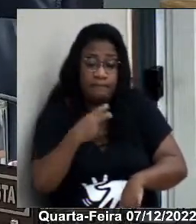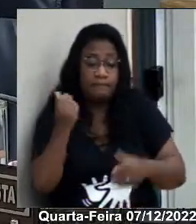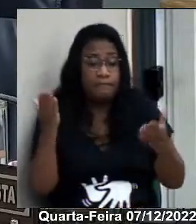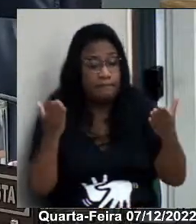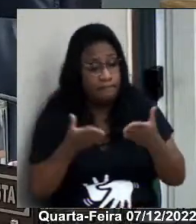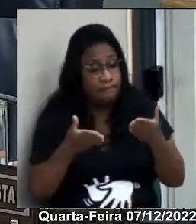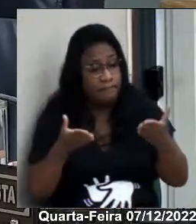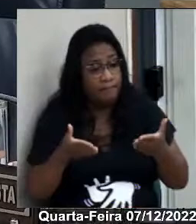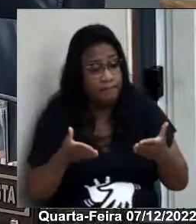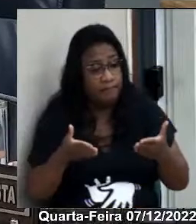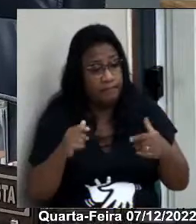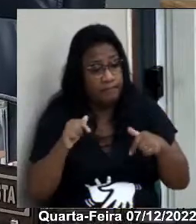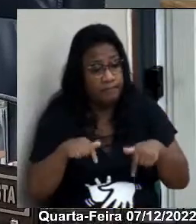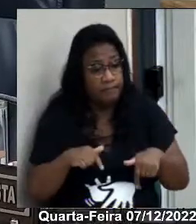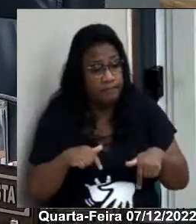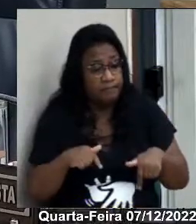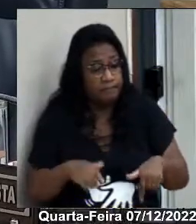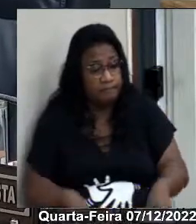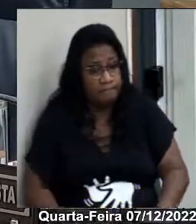aqui.